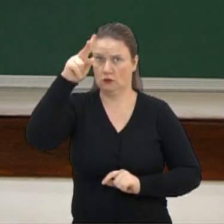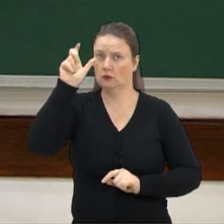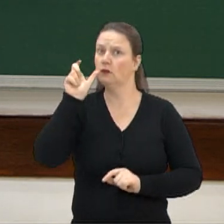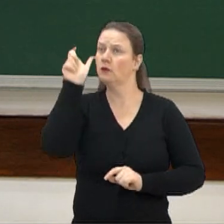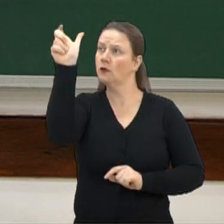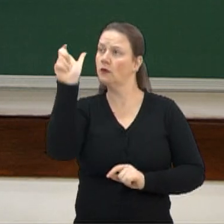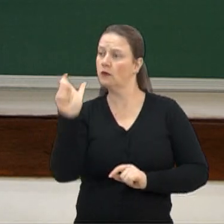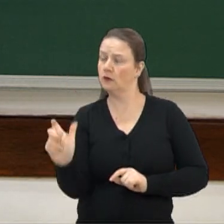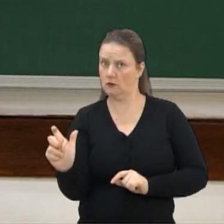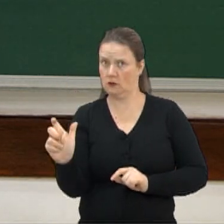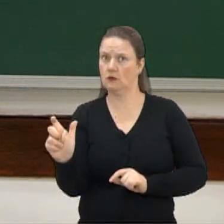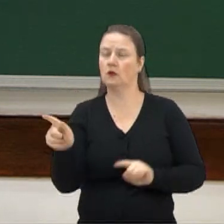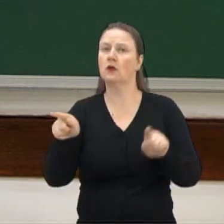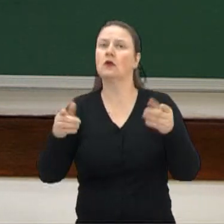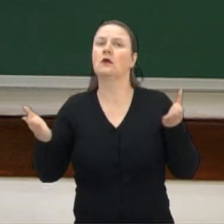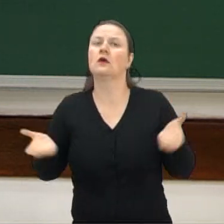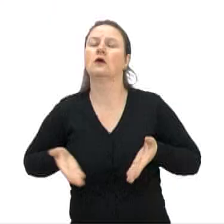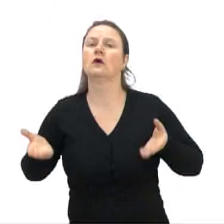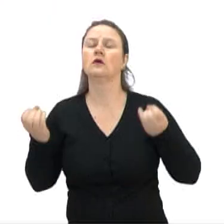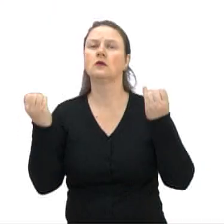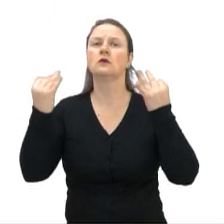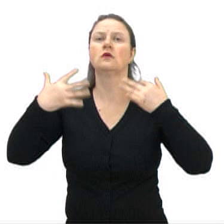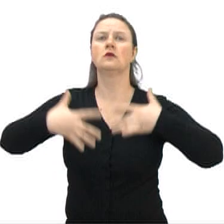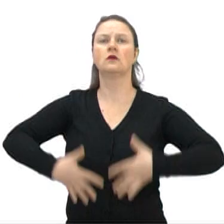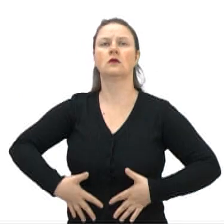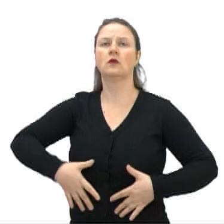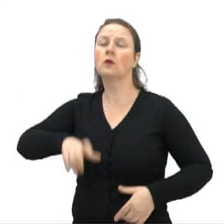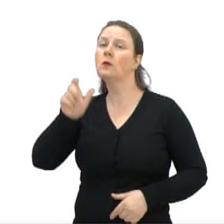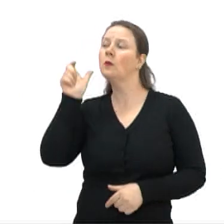negrito. Agora, explique os termos